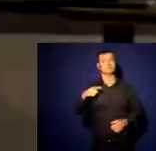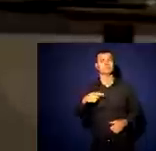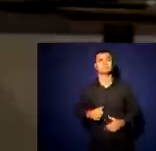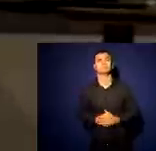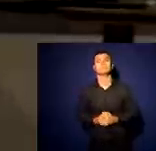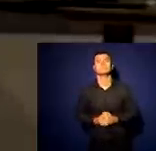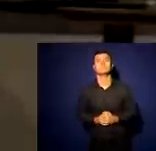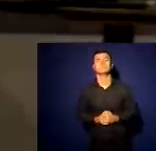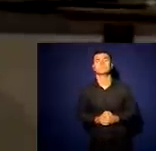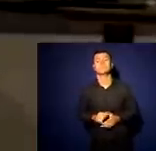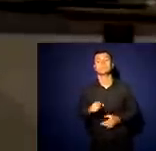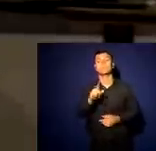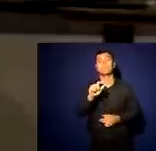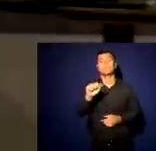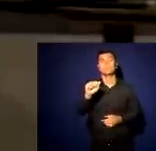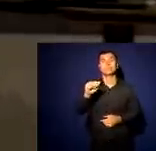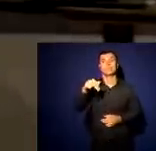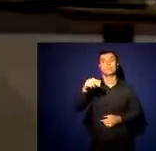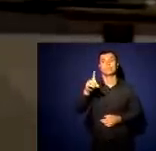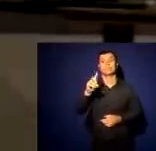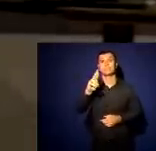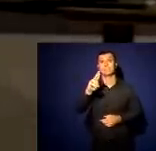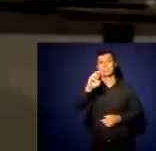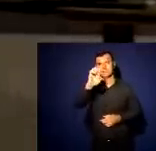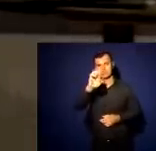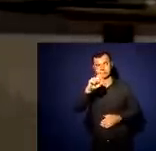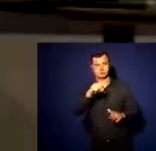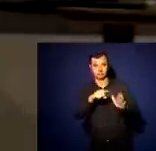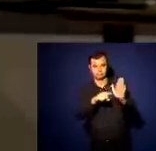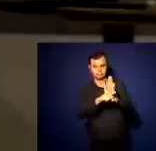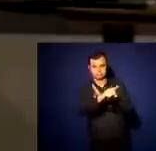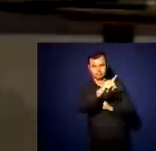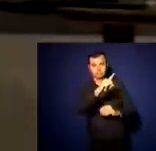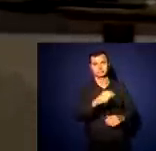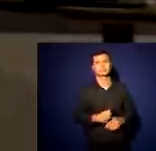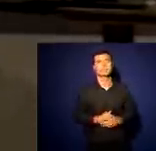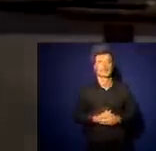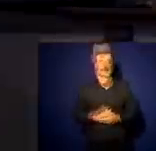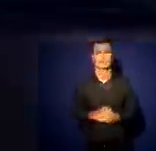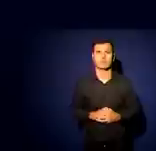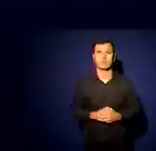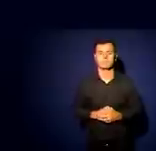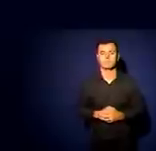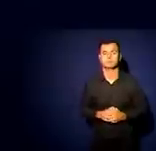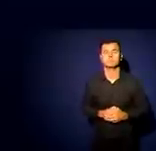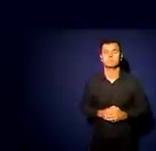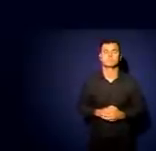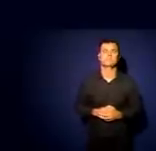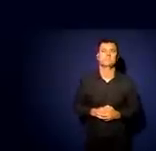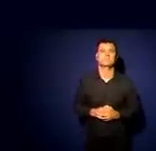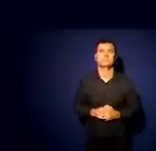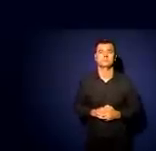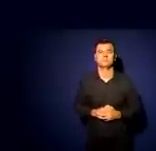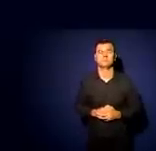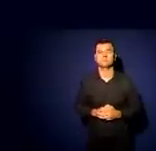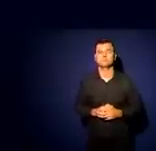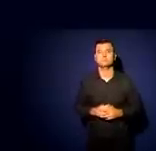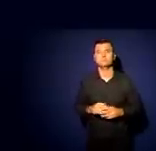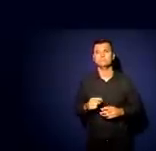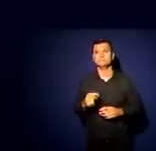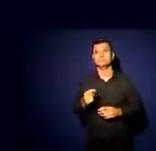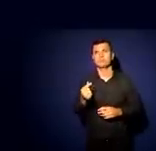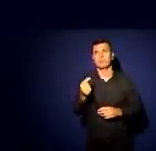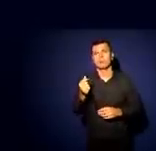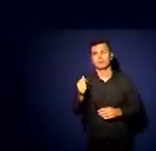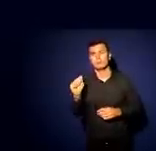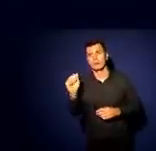vou passar uma para você aí fireway uma uma quando a gente fala de bolsa caro barata